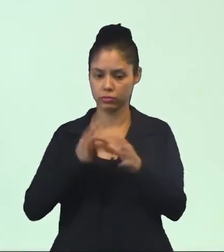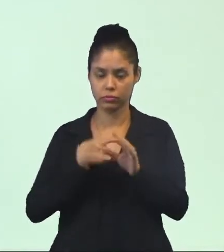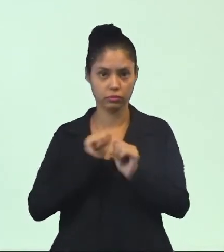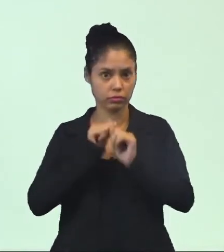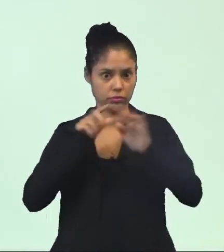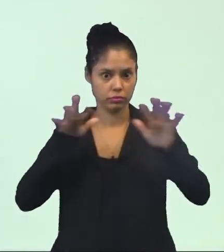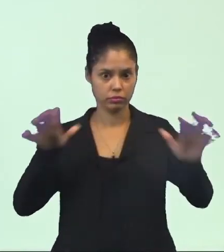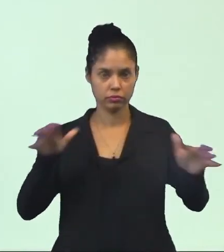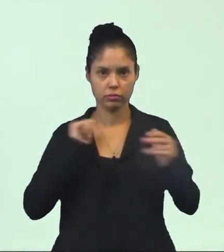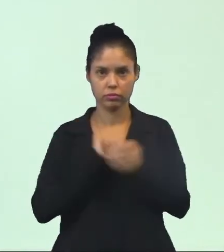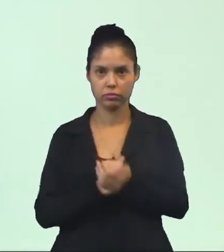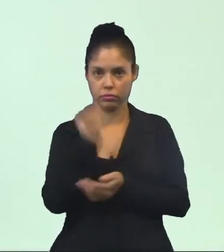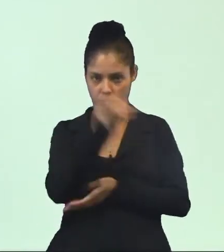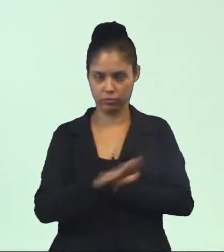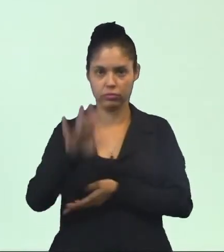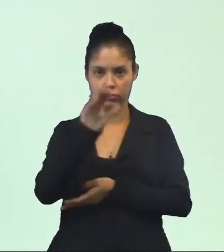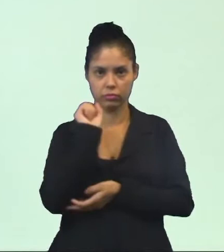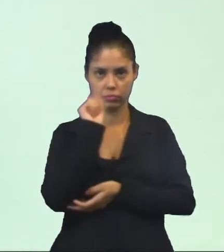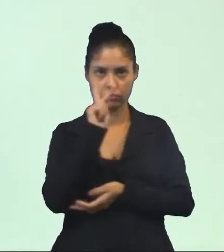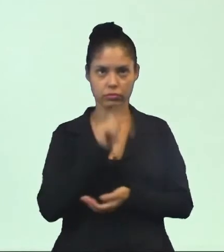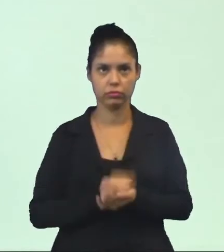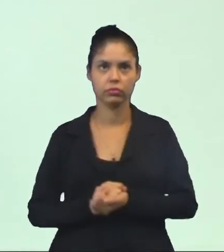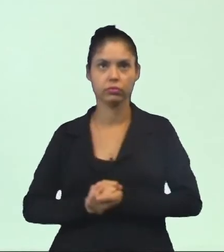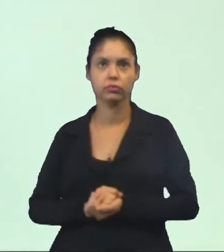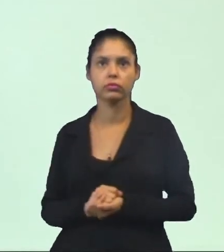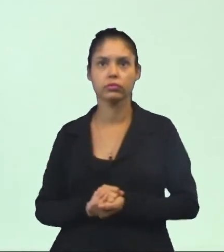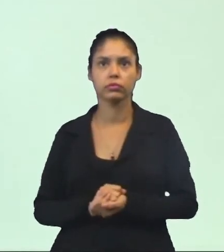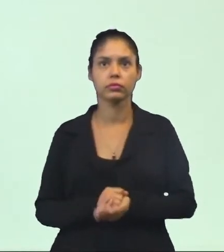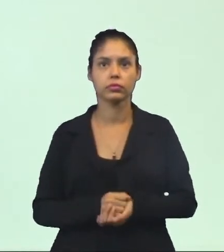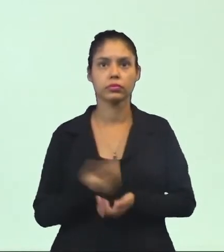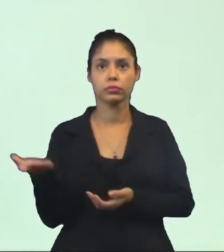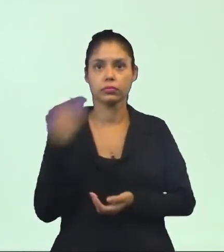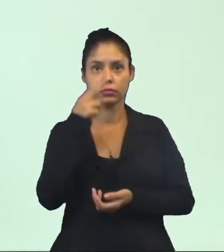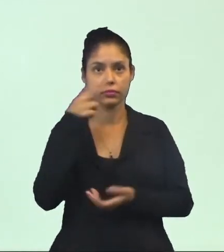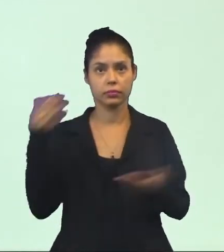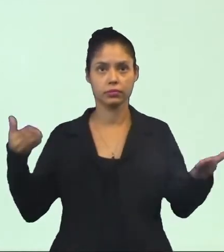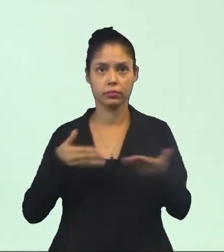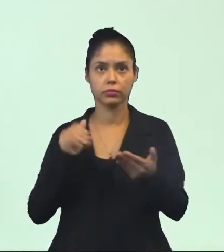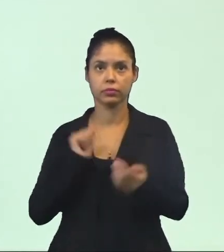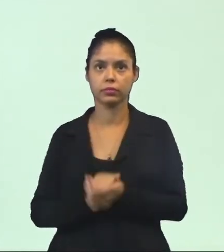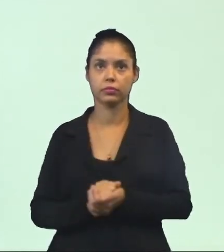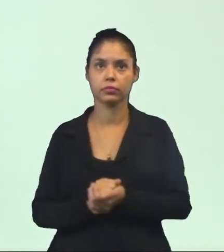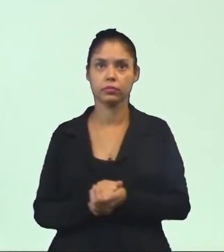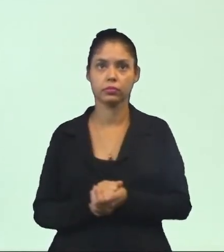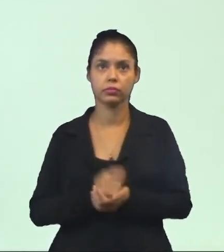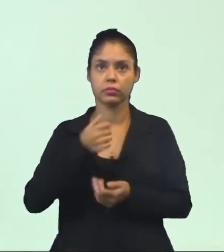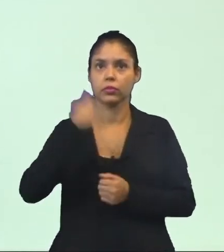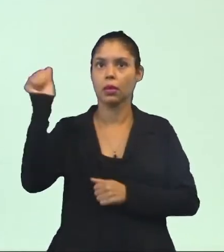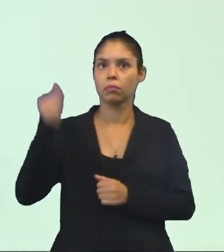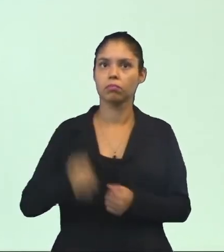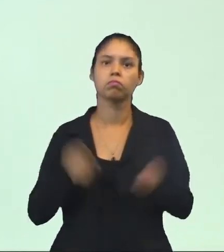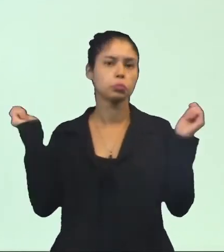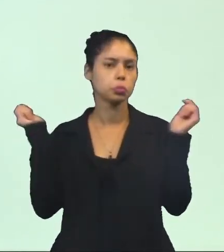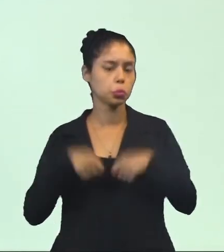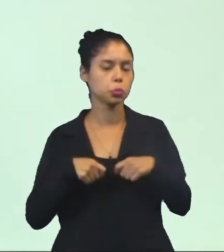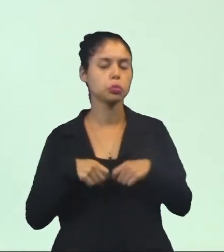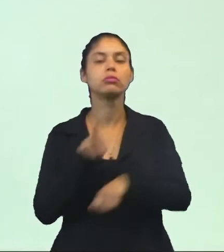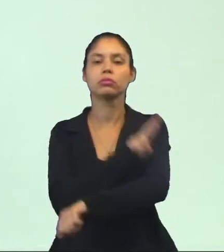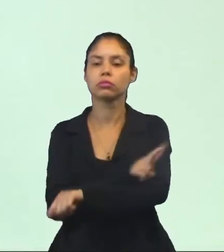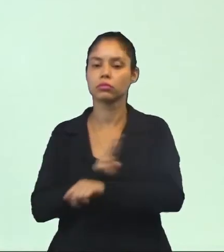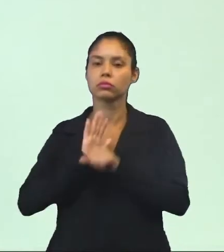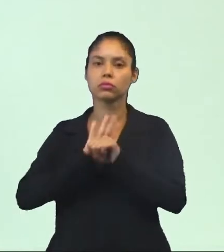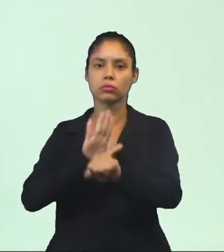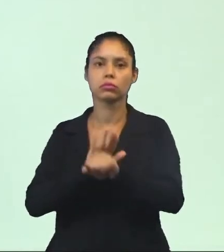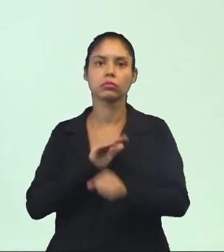amplo, é um contexto geral, ok? Vamos ver agora a possível contribuição das religiões